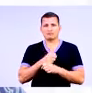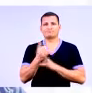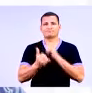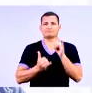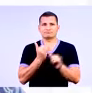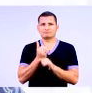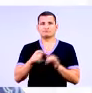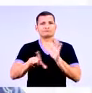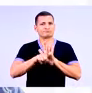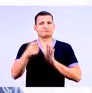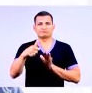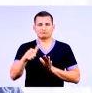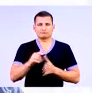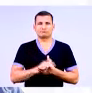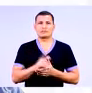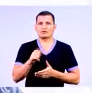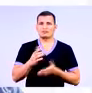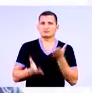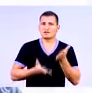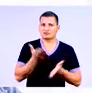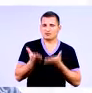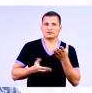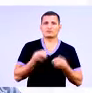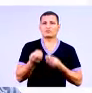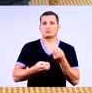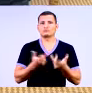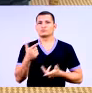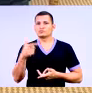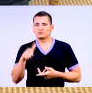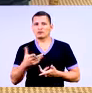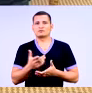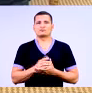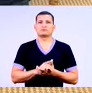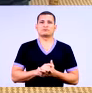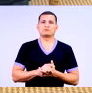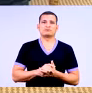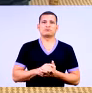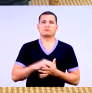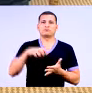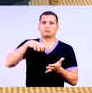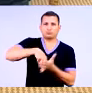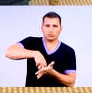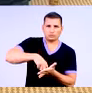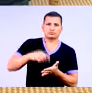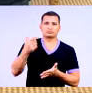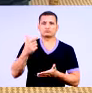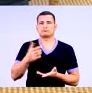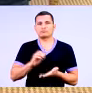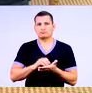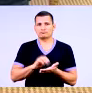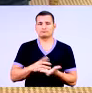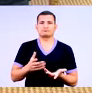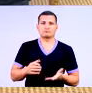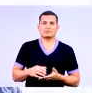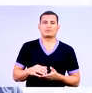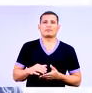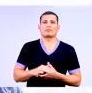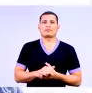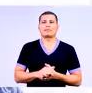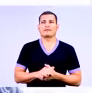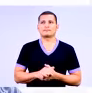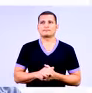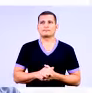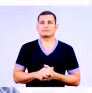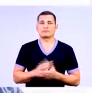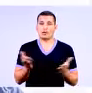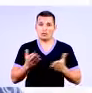lei, isso era tratado de uma maneira muito impune, isso era tratado de uma maneira talvez muito irresponsável. Mas agora eu acredito que